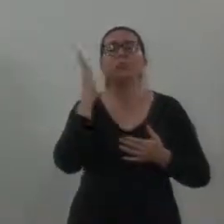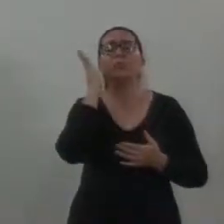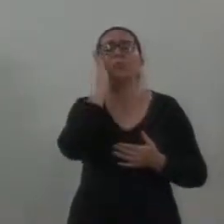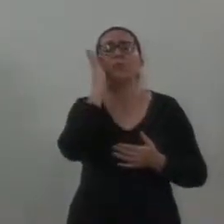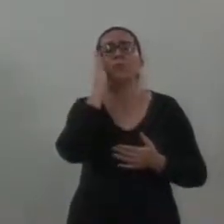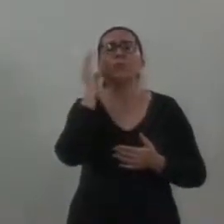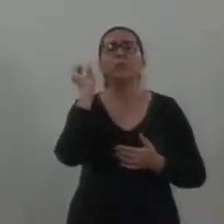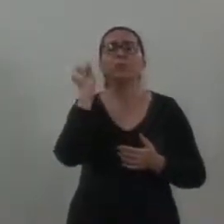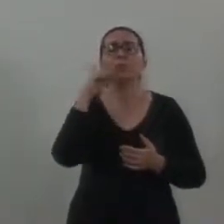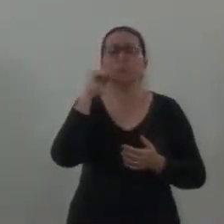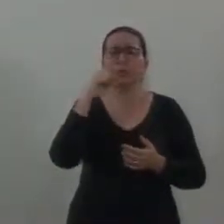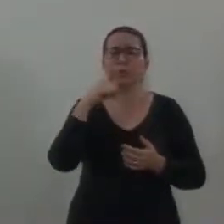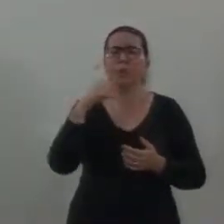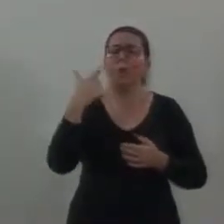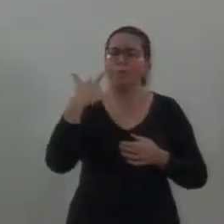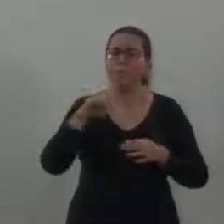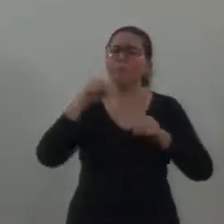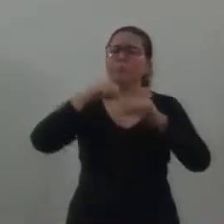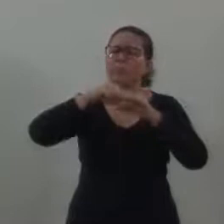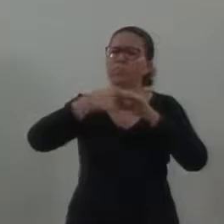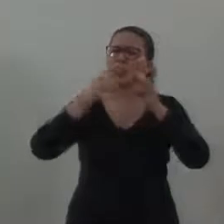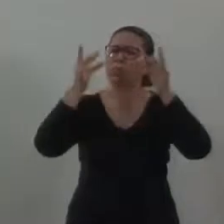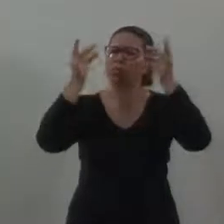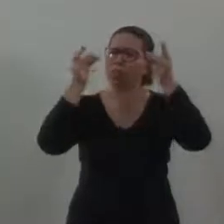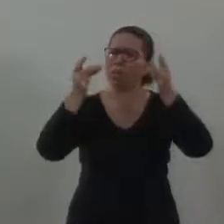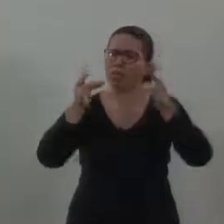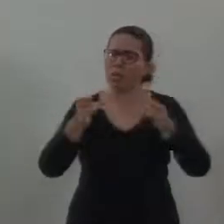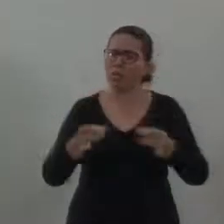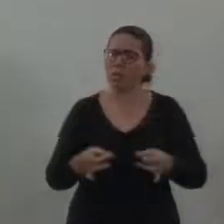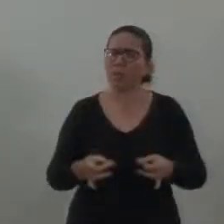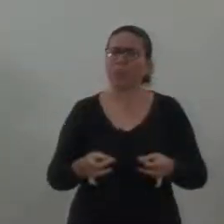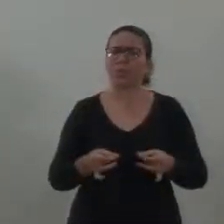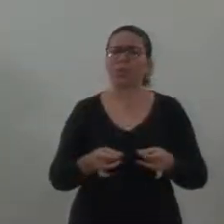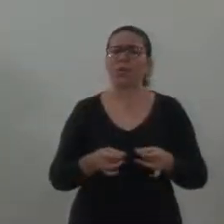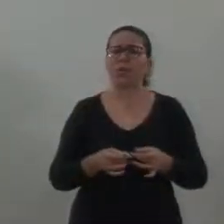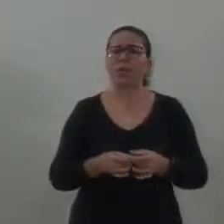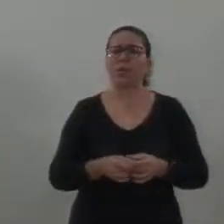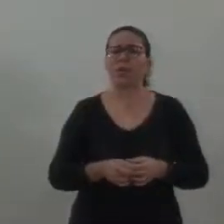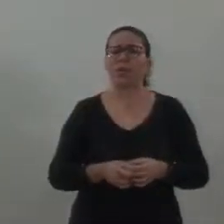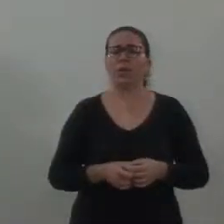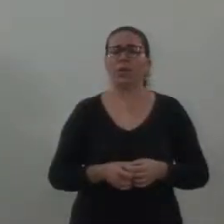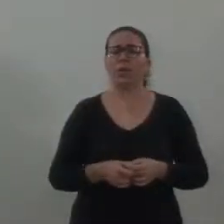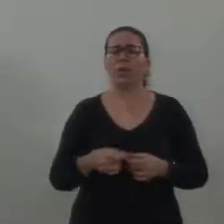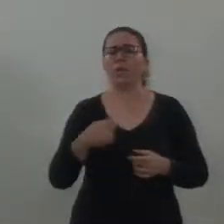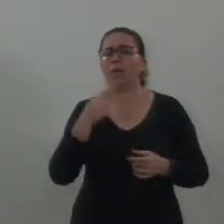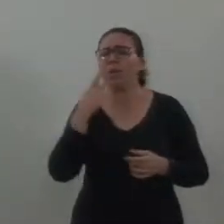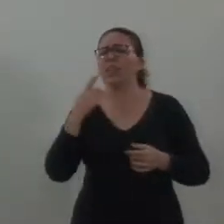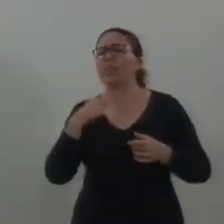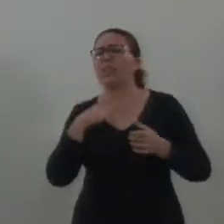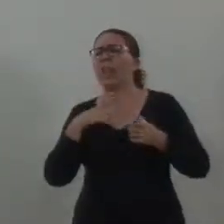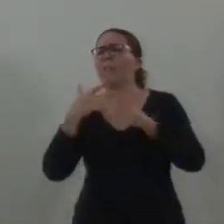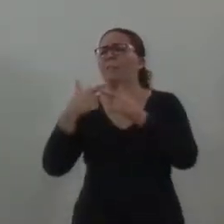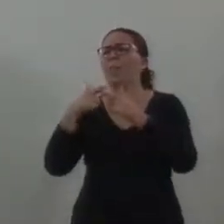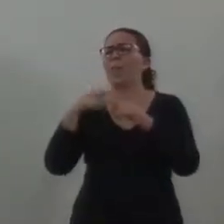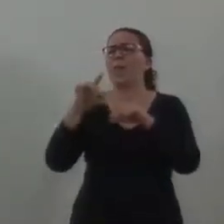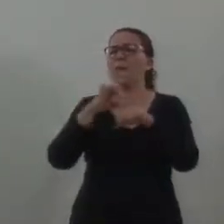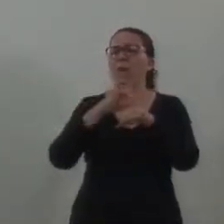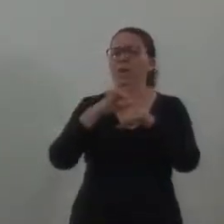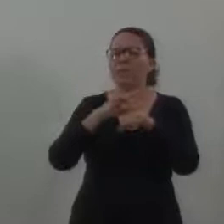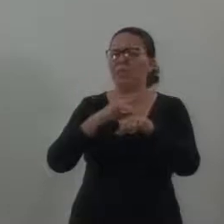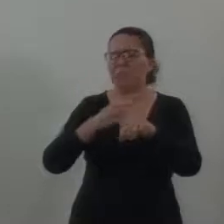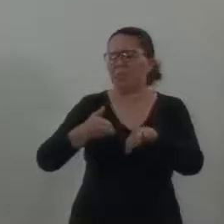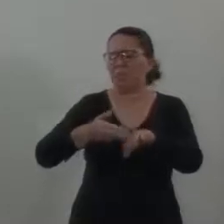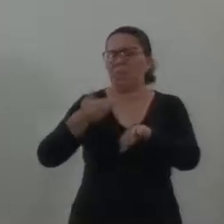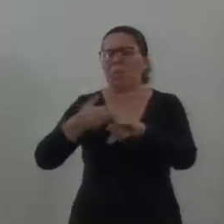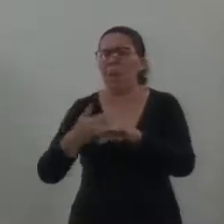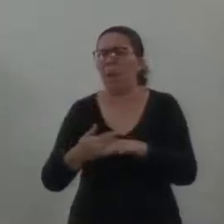sim, mais detalhes, né? Então, esse autoritário pensou, agora a gente fala, olha, tem problema no asfalto, vai lá e tira o asfalto,